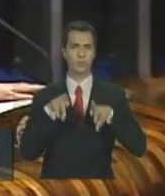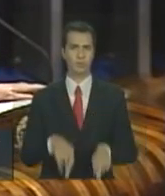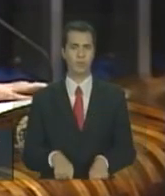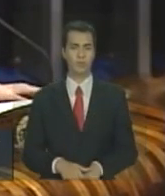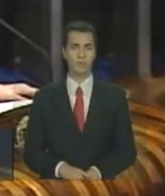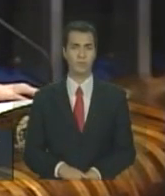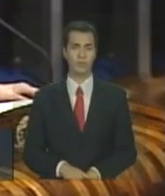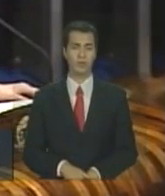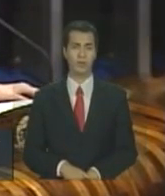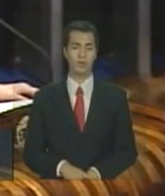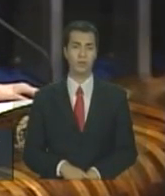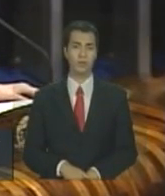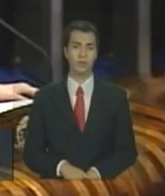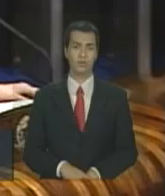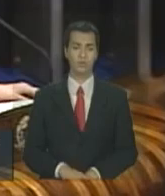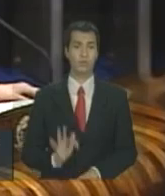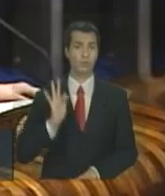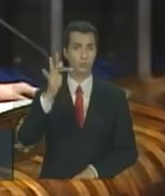uma nação desenvolvida